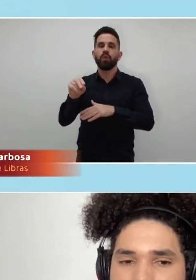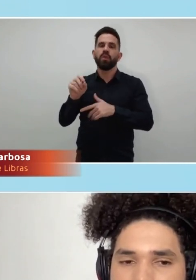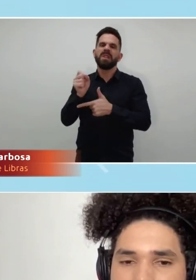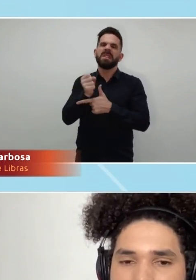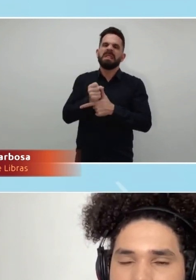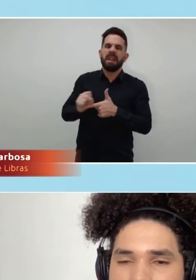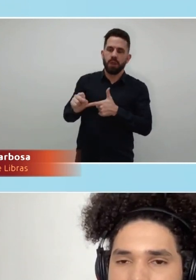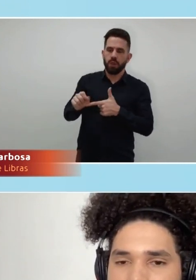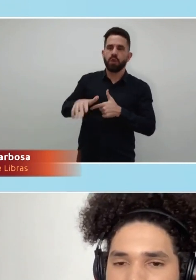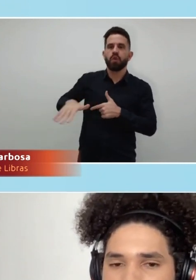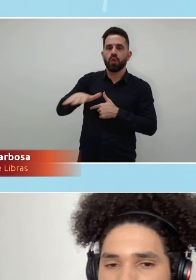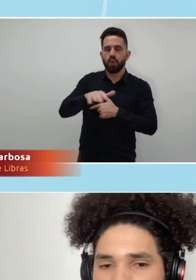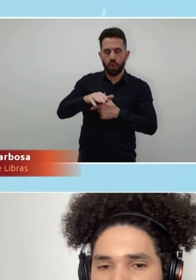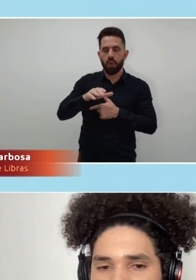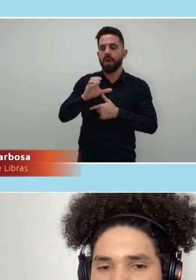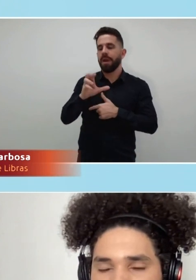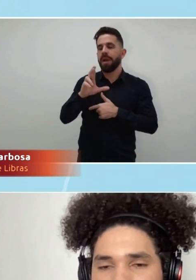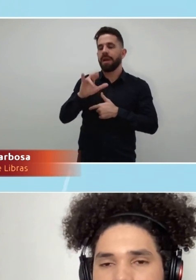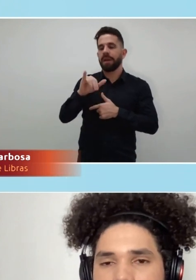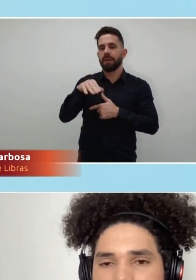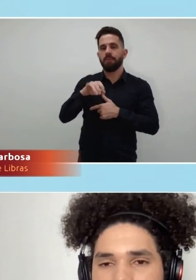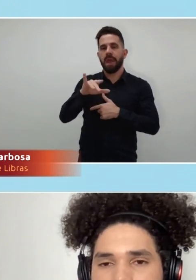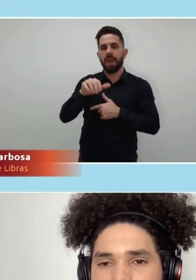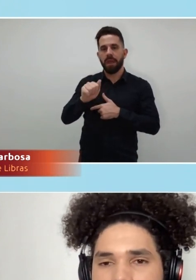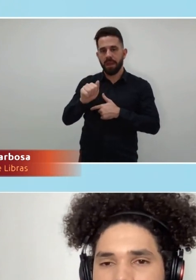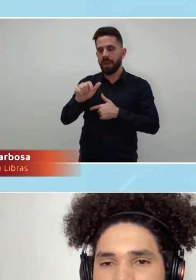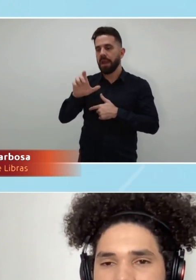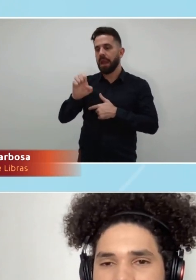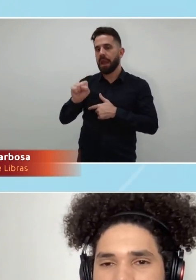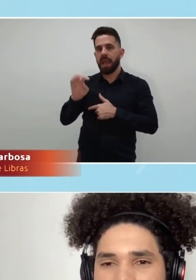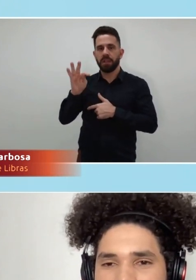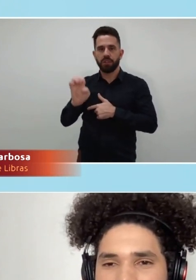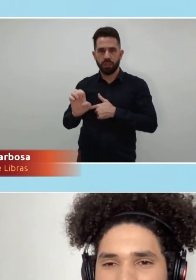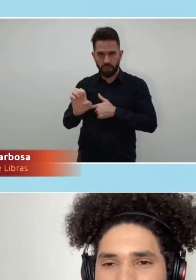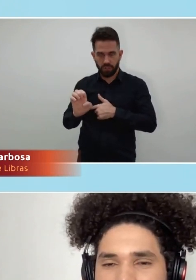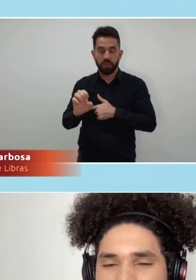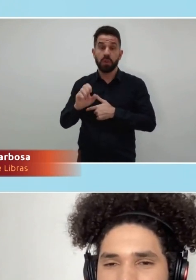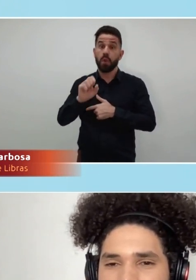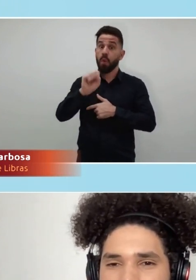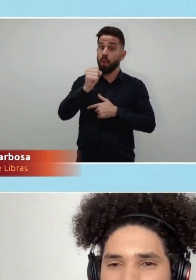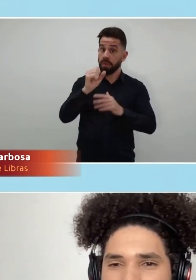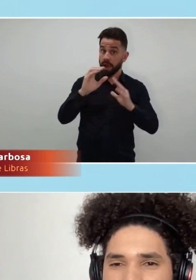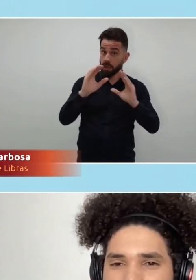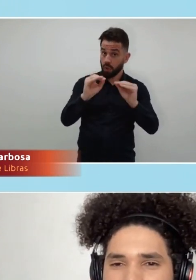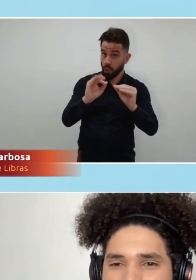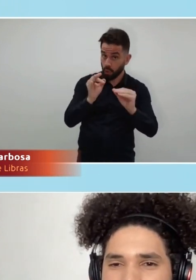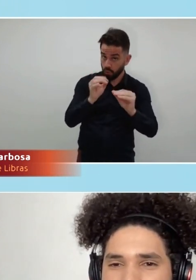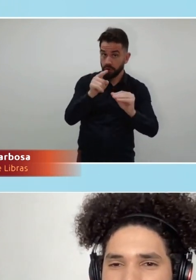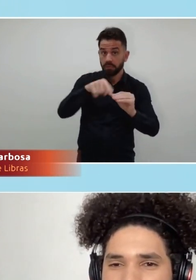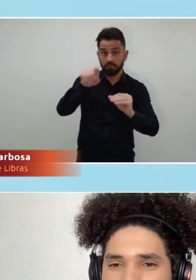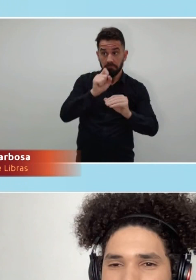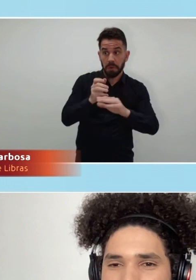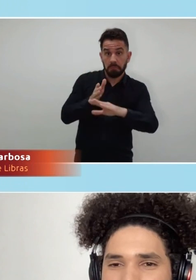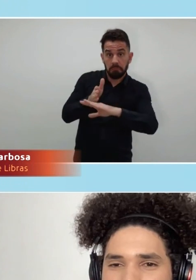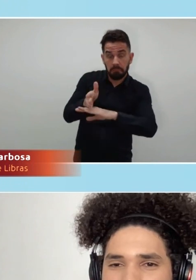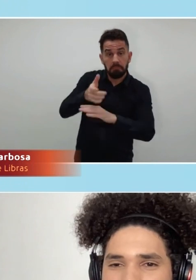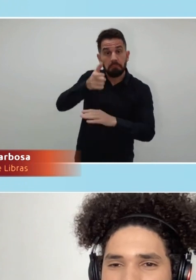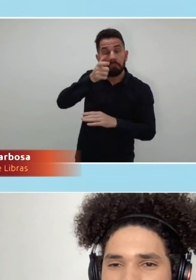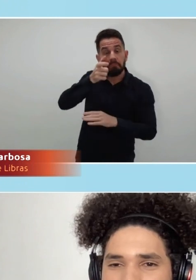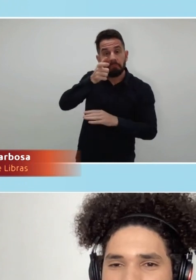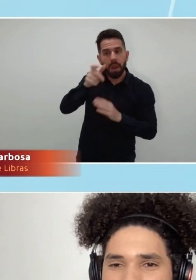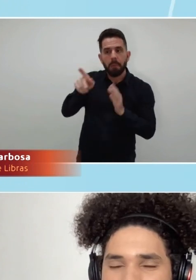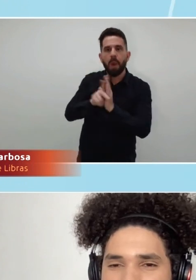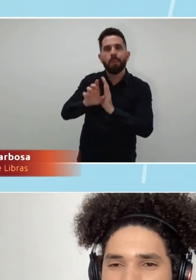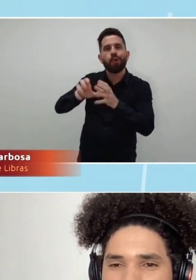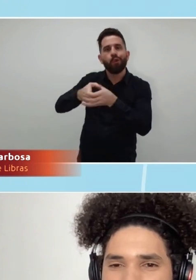Cerrado, amanhã. E depois, lá no Teatro Novo Ato, 8 horas da noite, para quem quiser conferir um pouquinho desse grupo de Rondonópolis, no